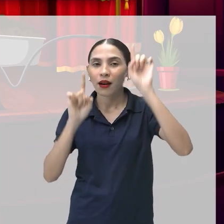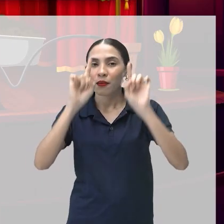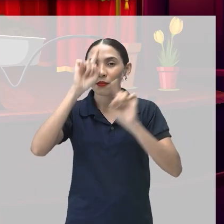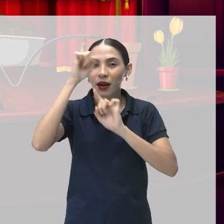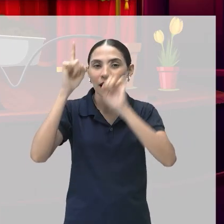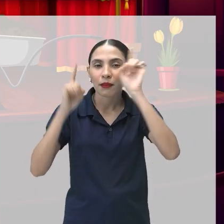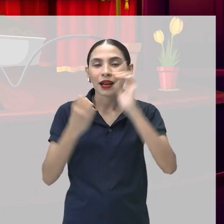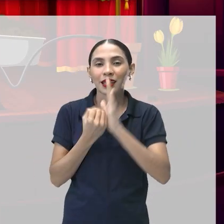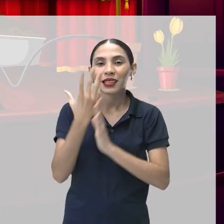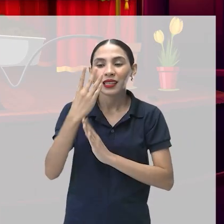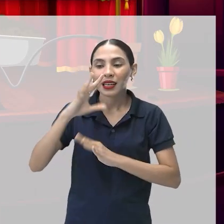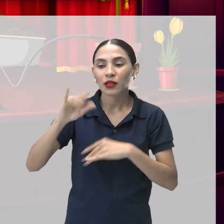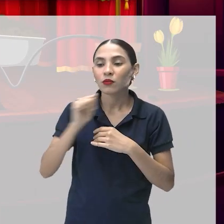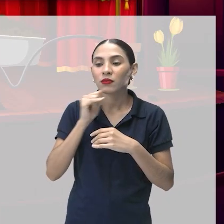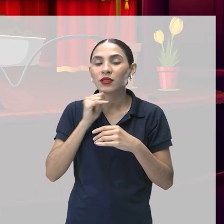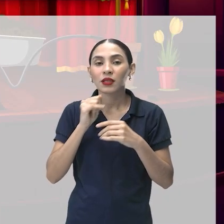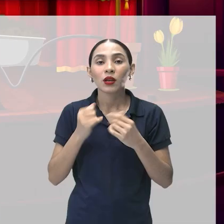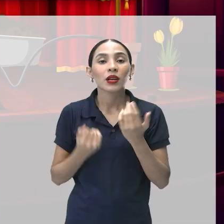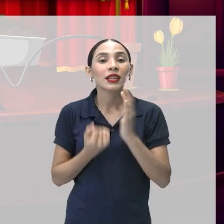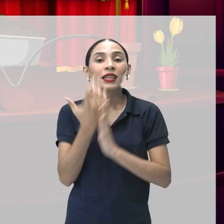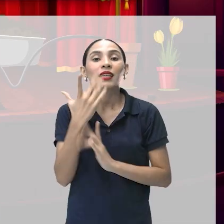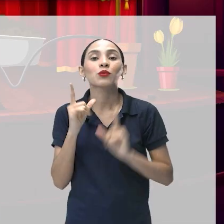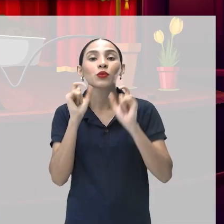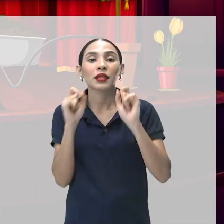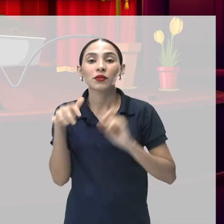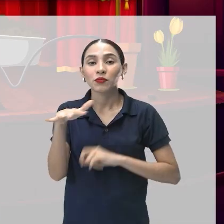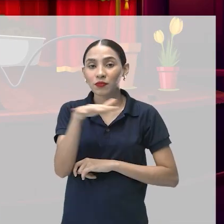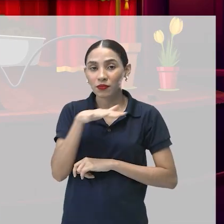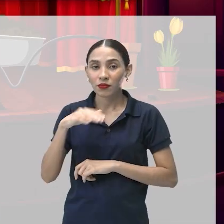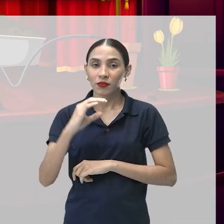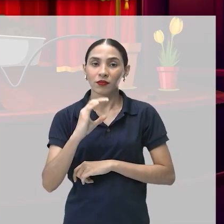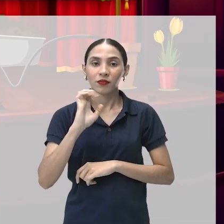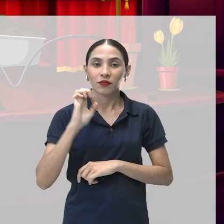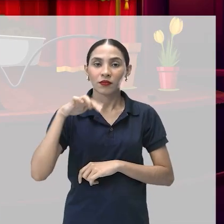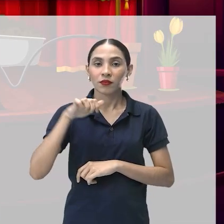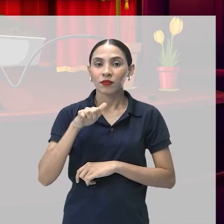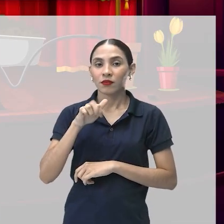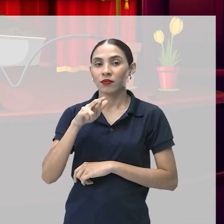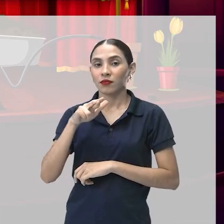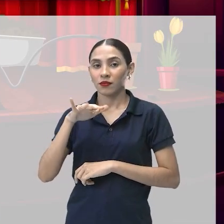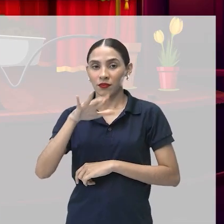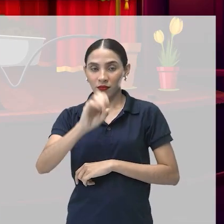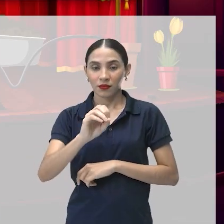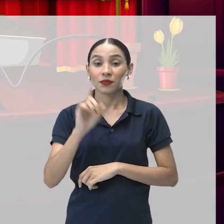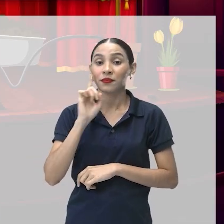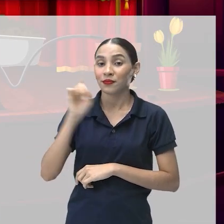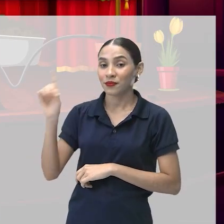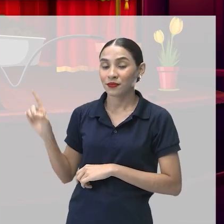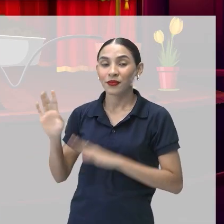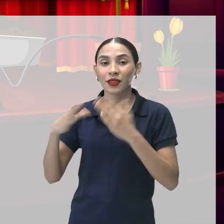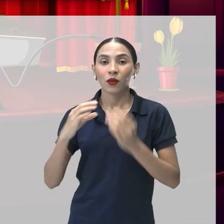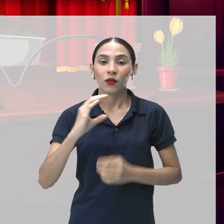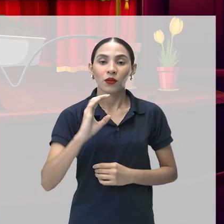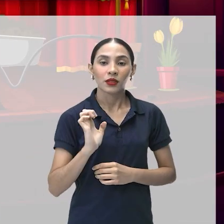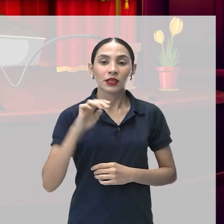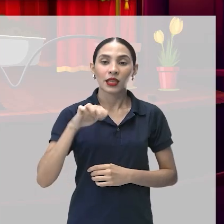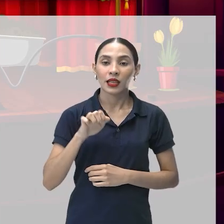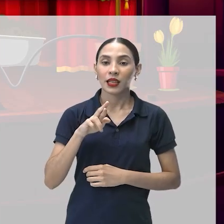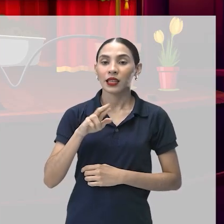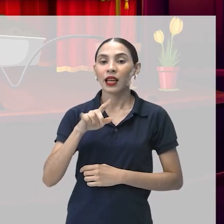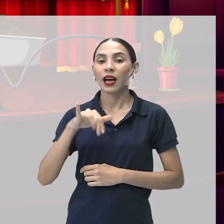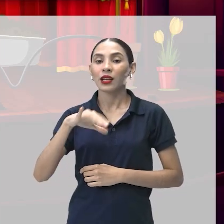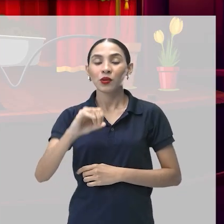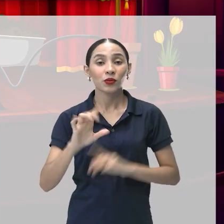criando, compondo o que? O cenário. E aqui nós estamos no cenário, certo? Um cenário, o que